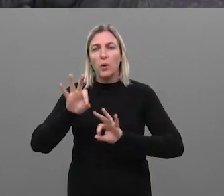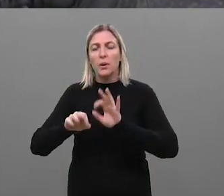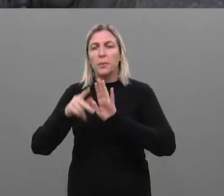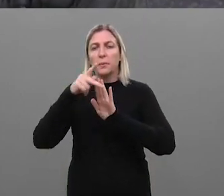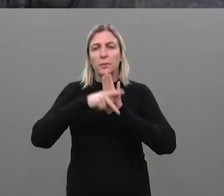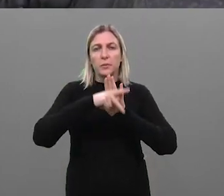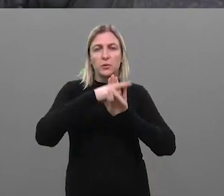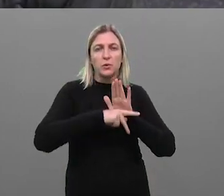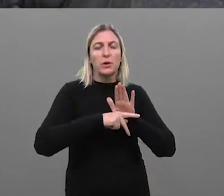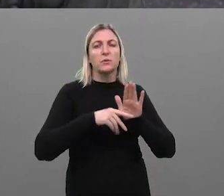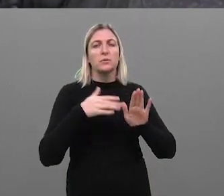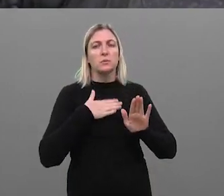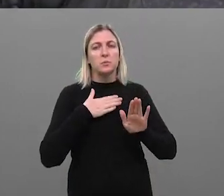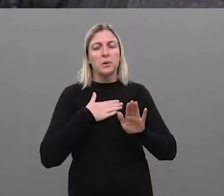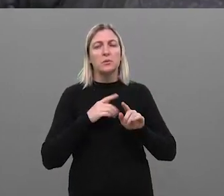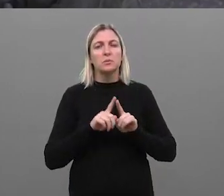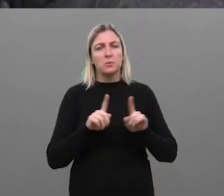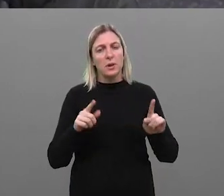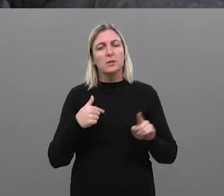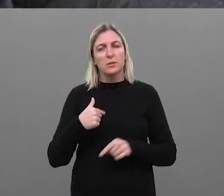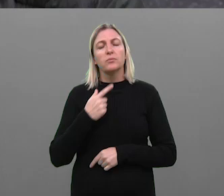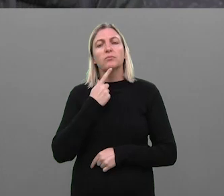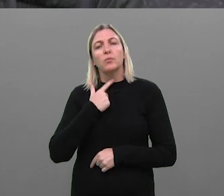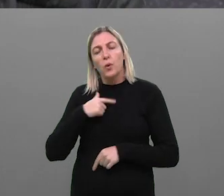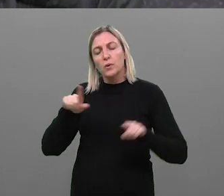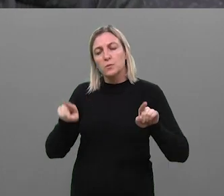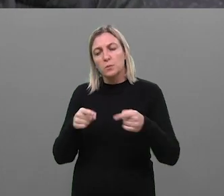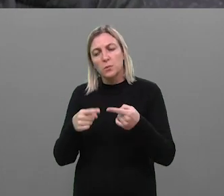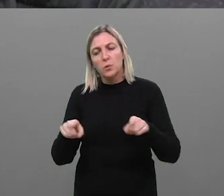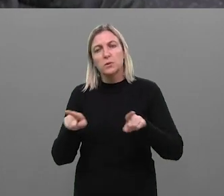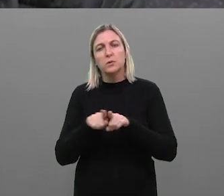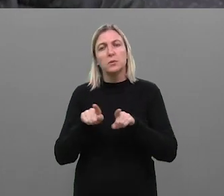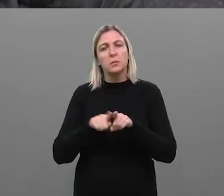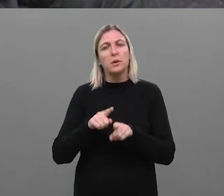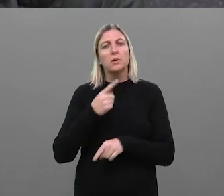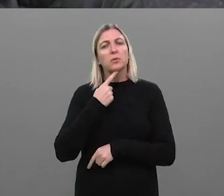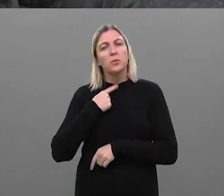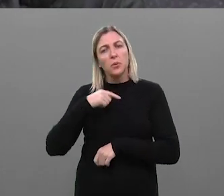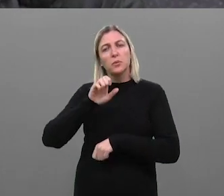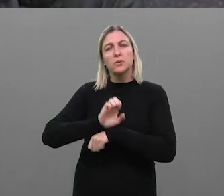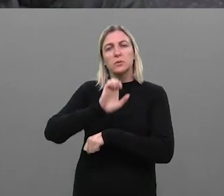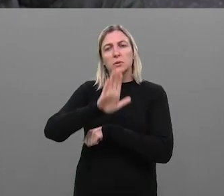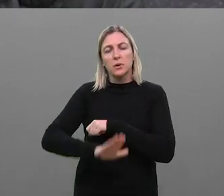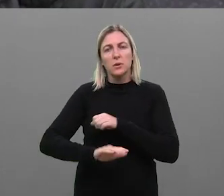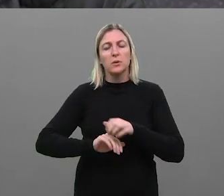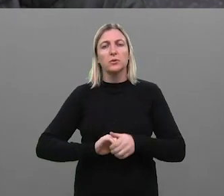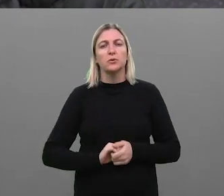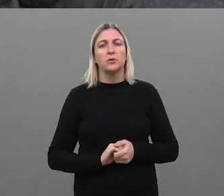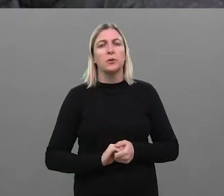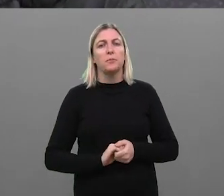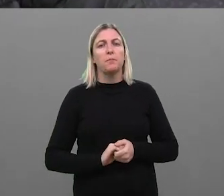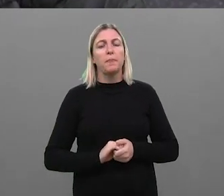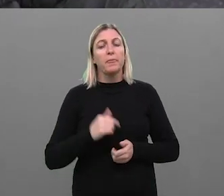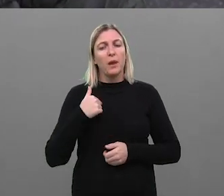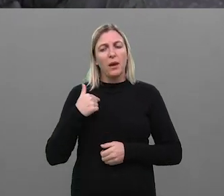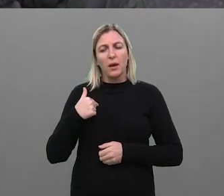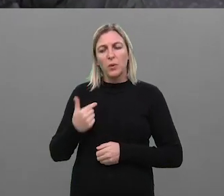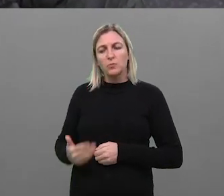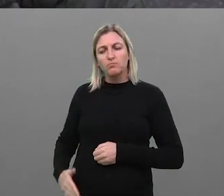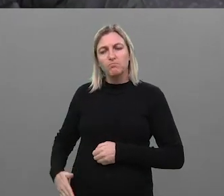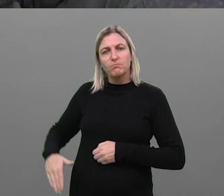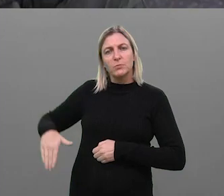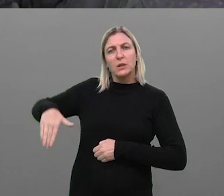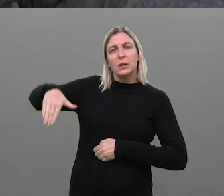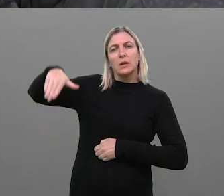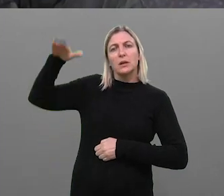e apaixonado pela minha vila sou apaixonado por elesim Ah e como filho de músicos e eu desde criança eu convivo com